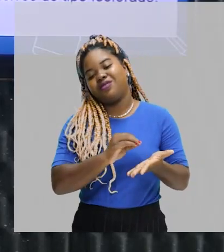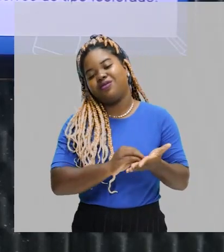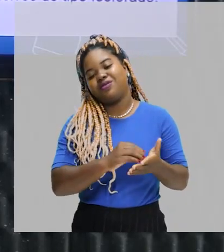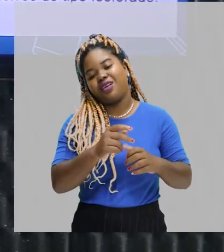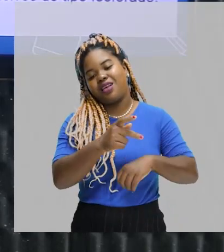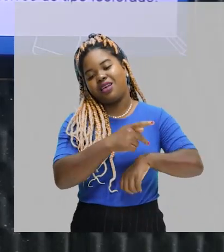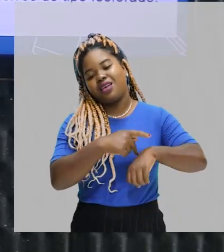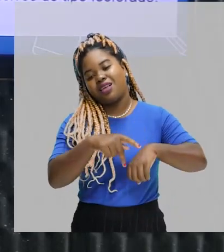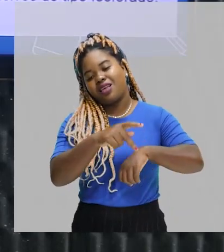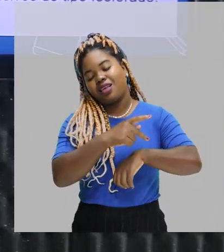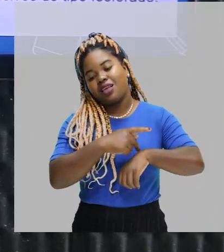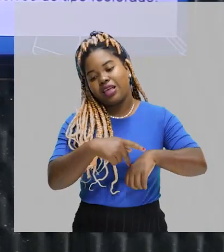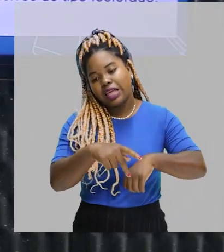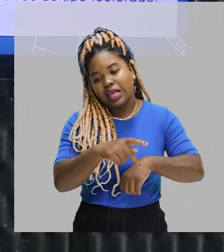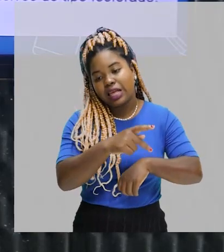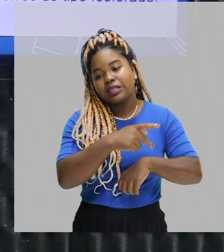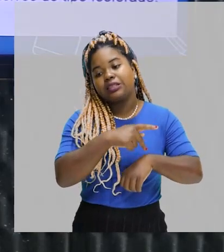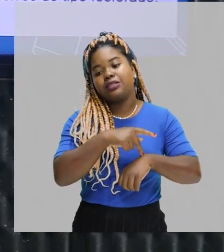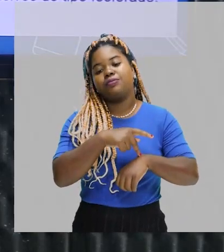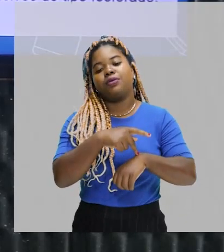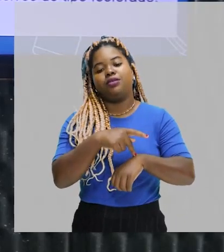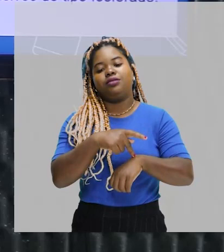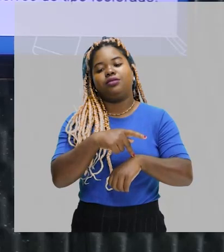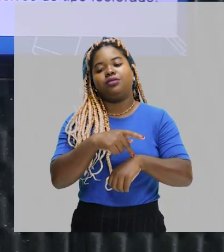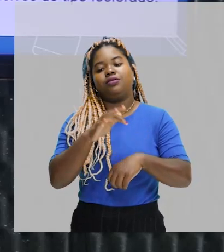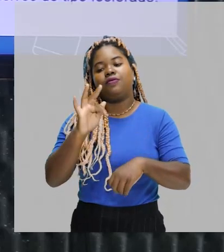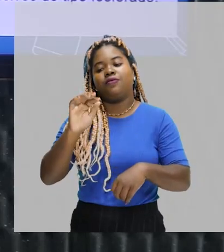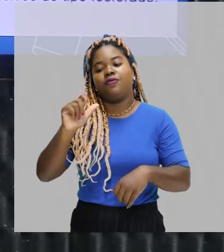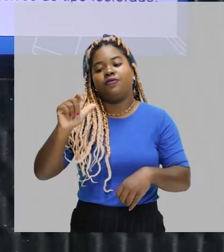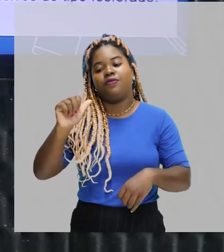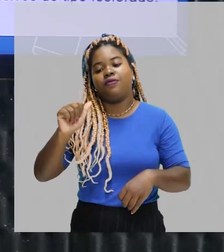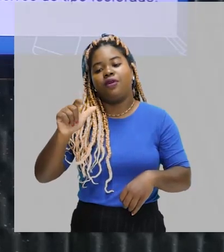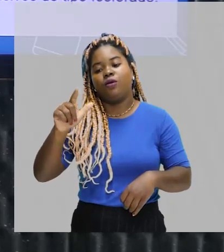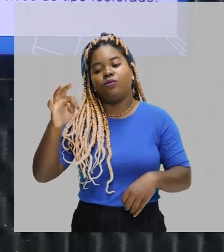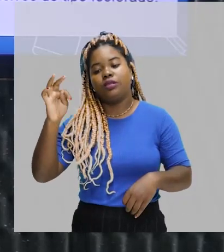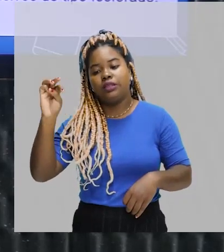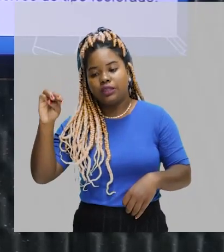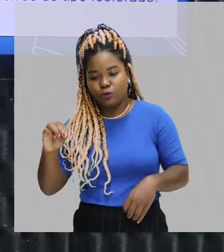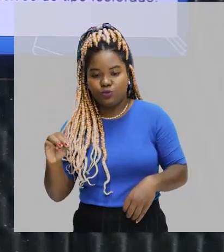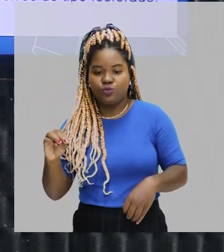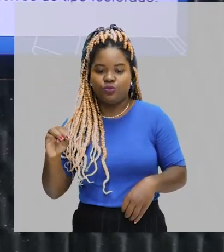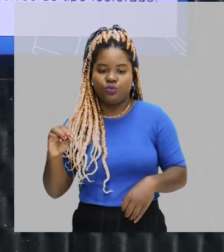países subdesenvolvidos e não faltam, tá bom? Muito bem.